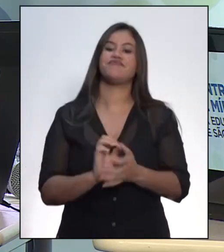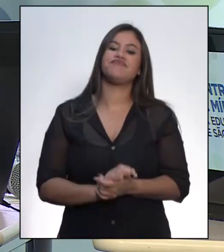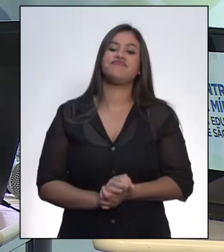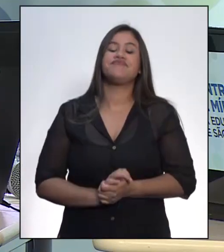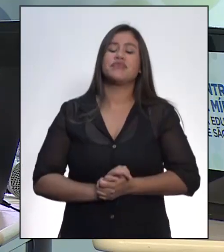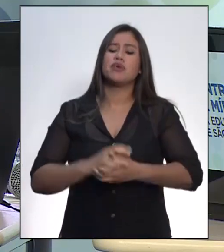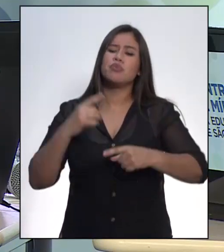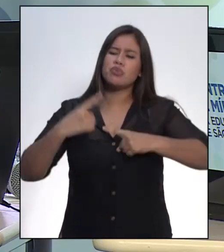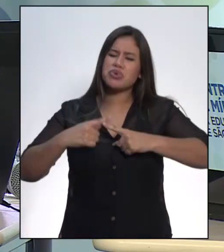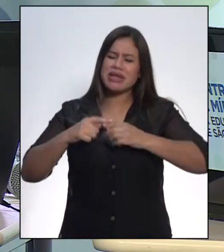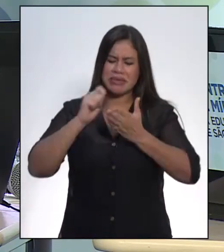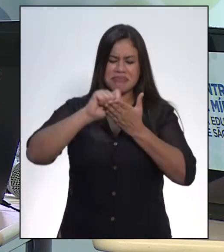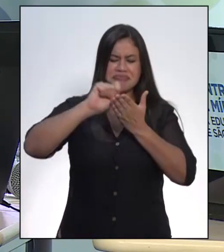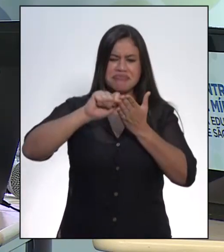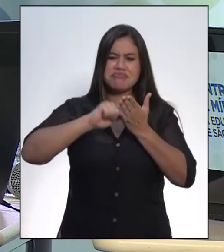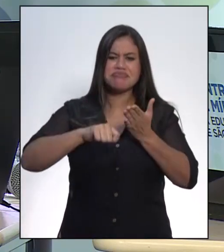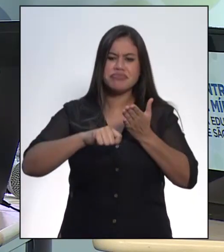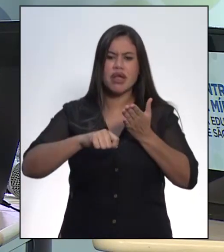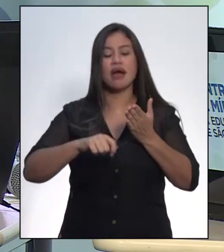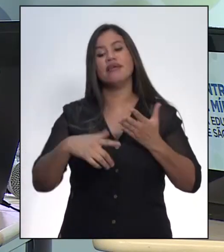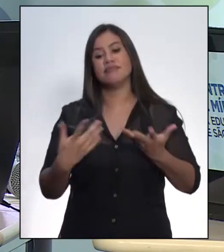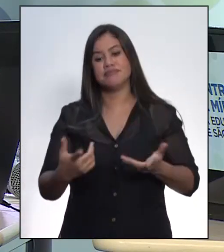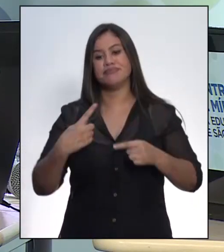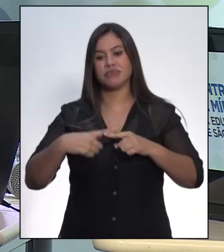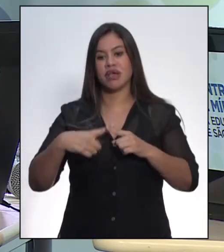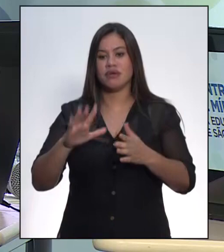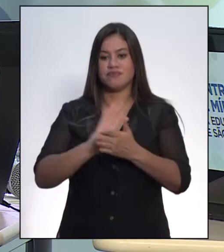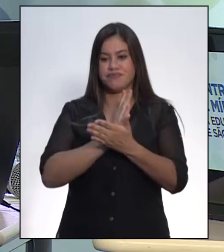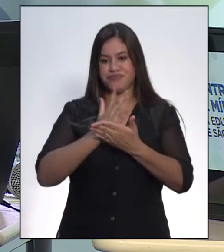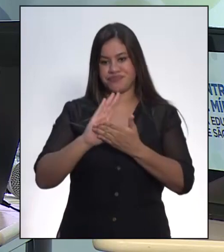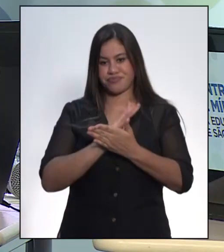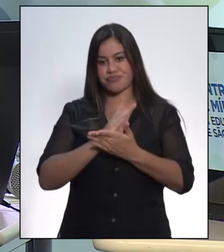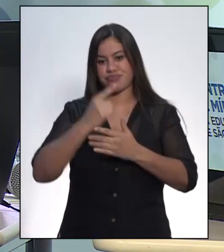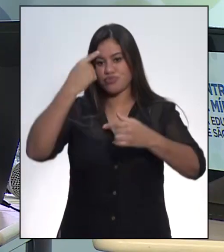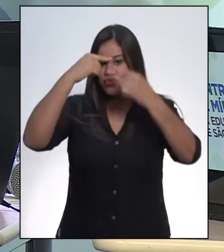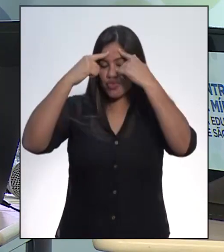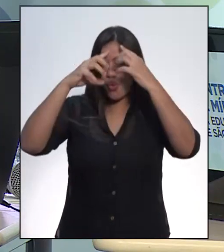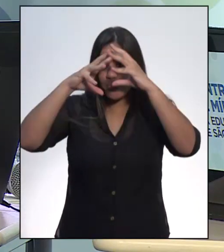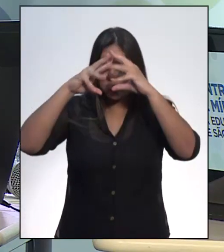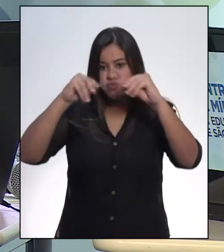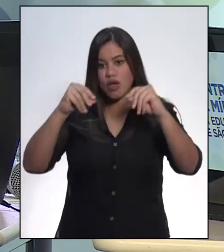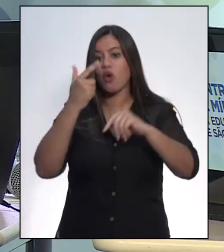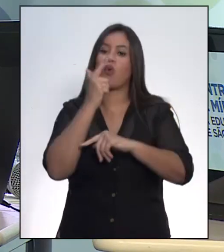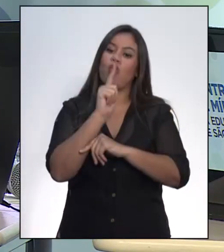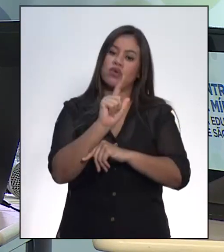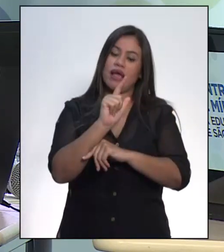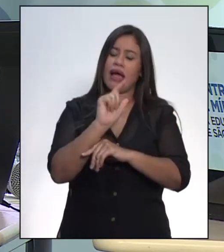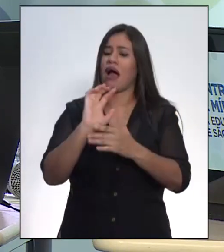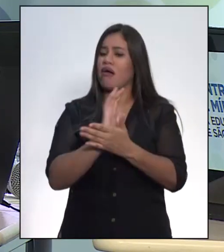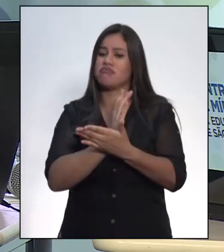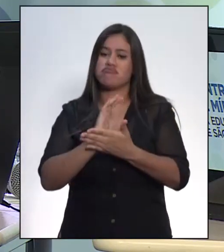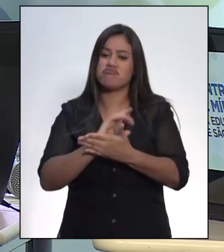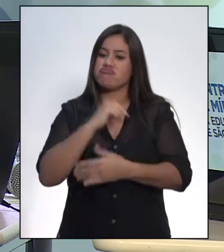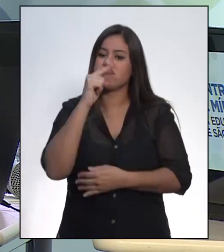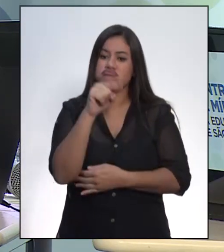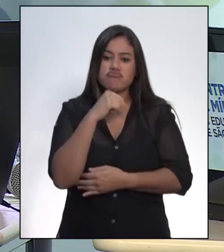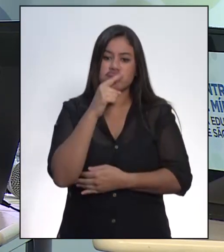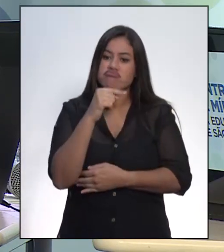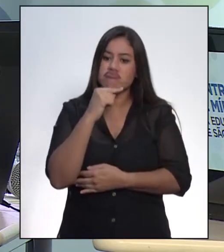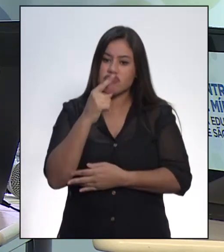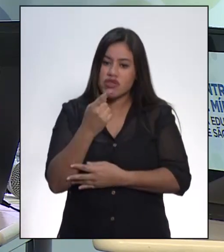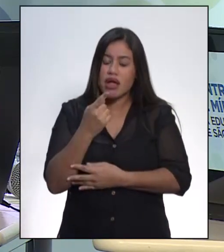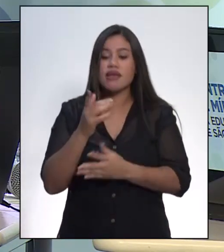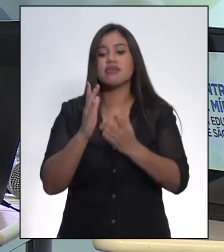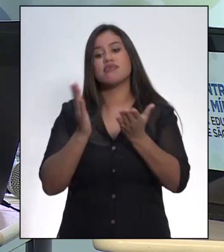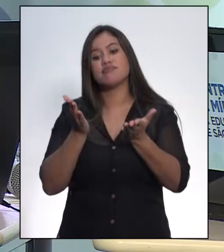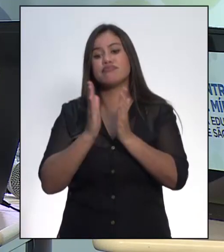no decorrer das aulas, outras não. Então, vocês podem levar essas dúvidas para os seus professores, para os seus colegas, para um ajudar o outro e a gente